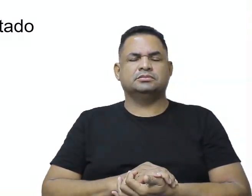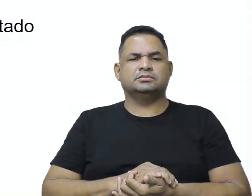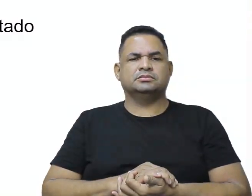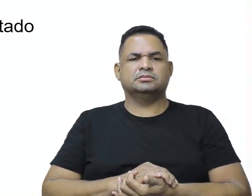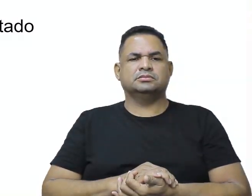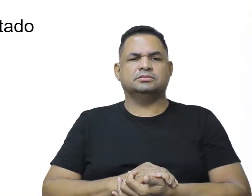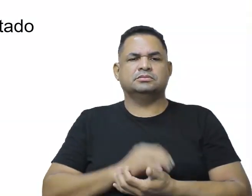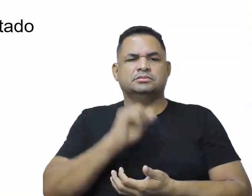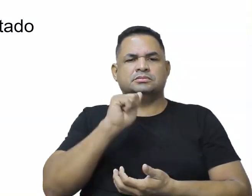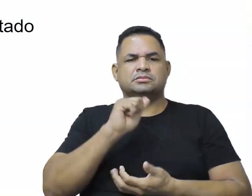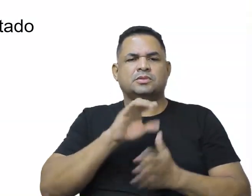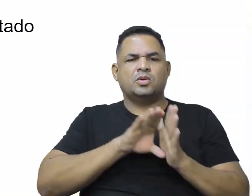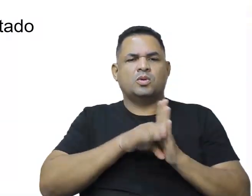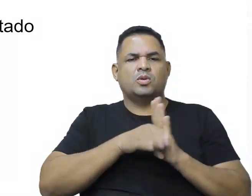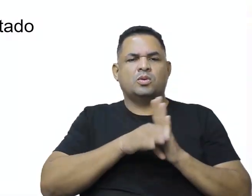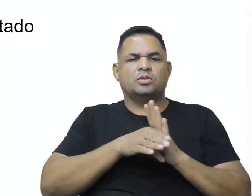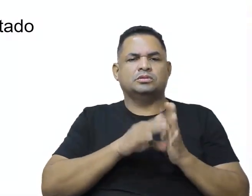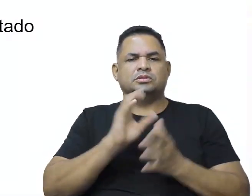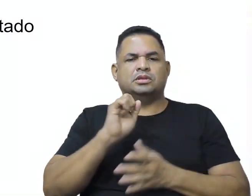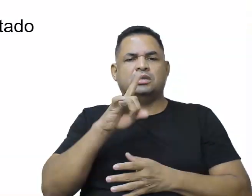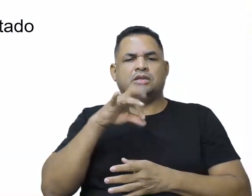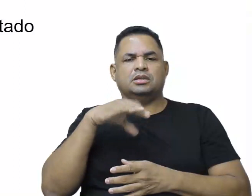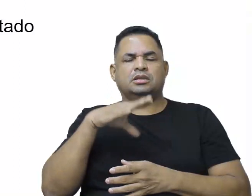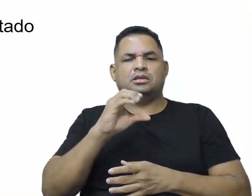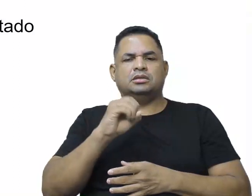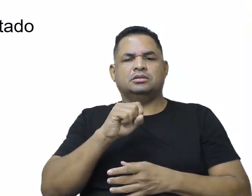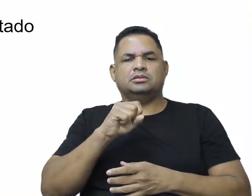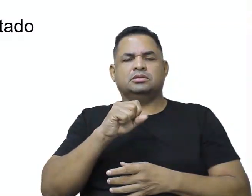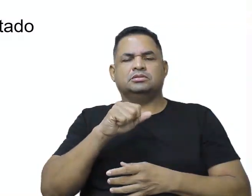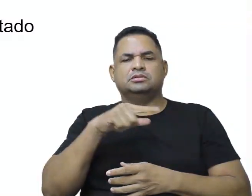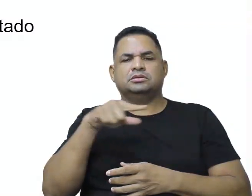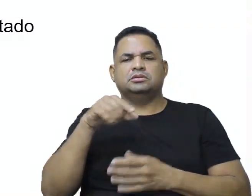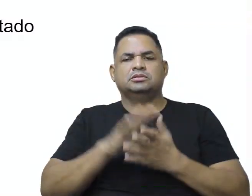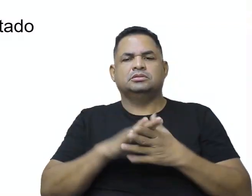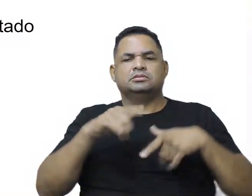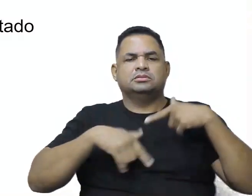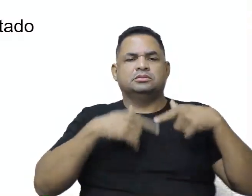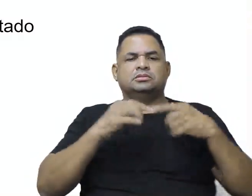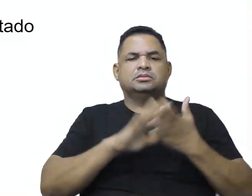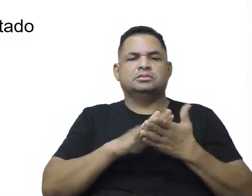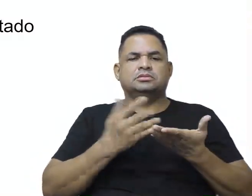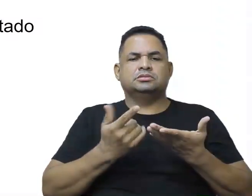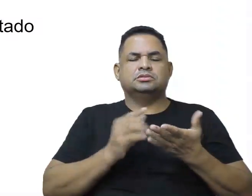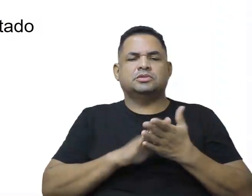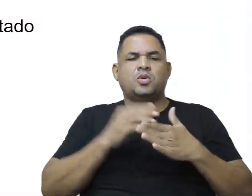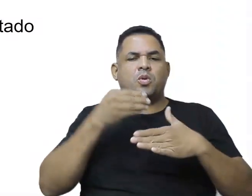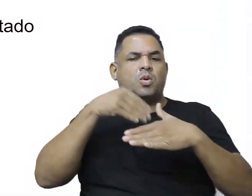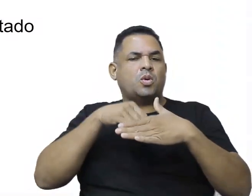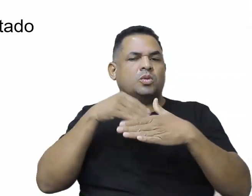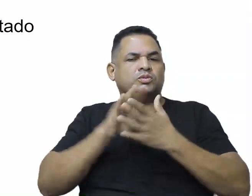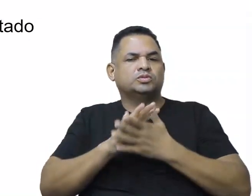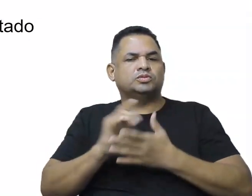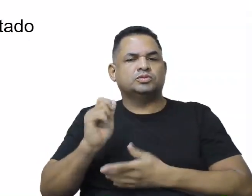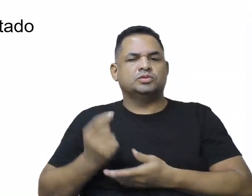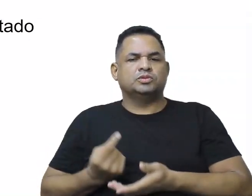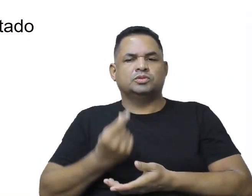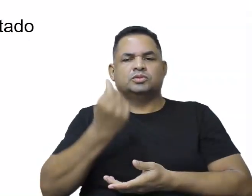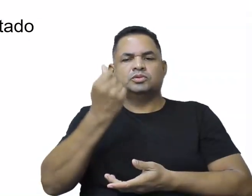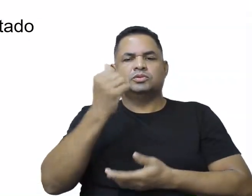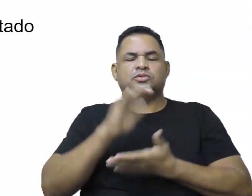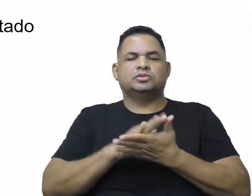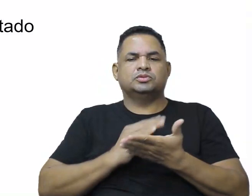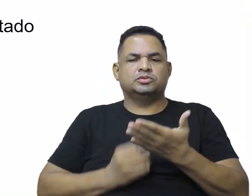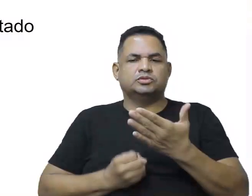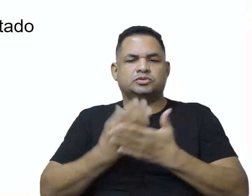a o conceito de alienação da produção refere-se apenas a ocultação dos lucros